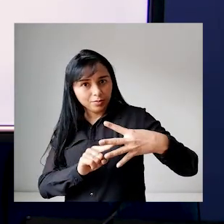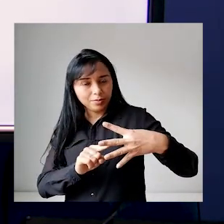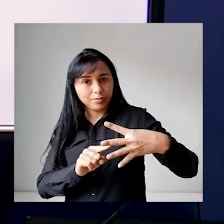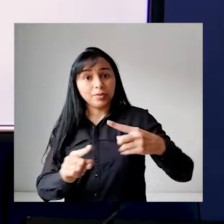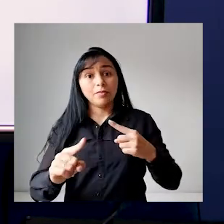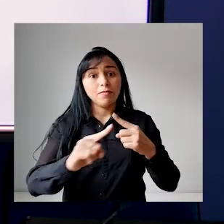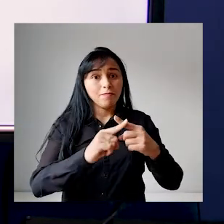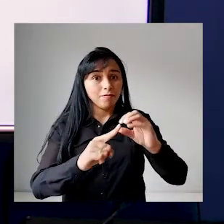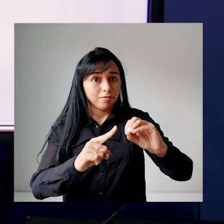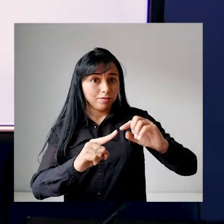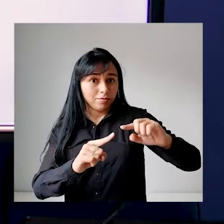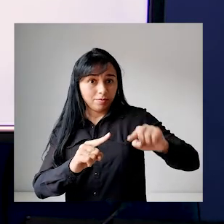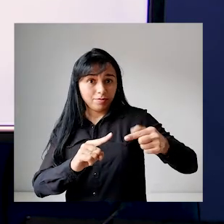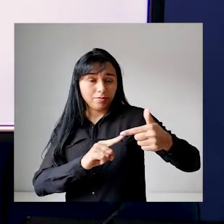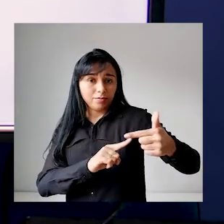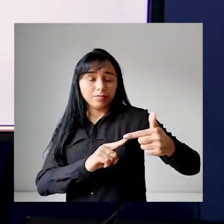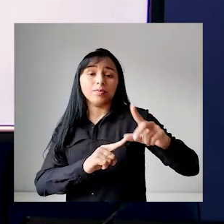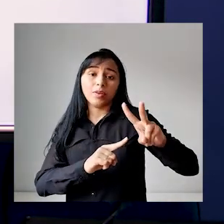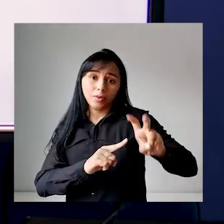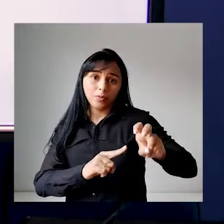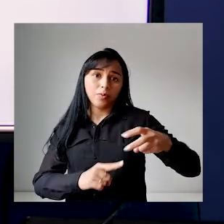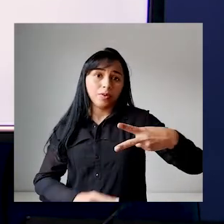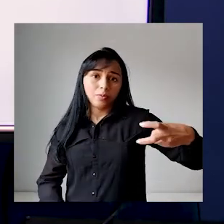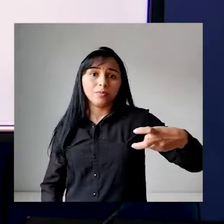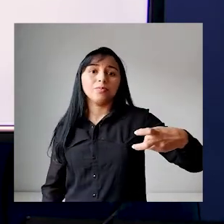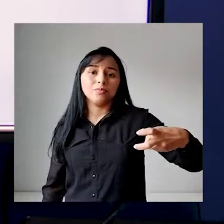a 0,008.